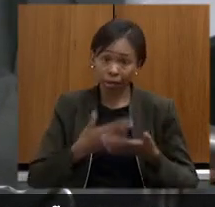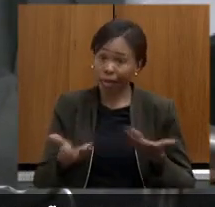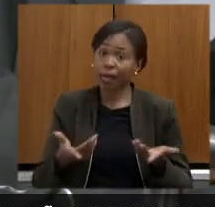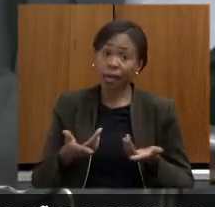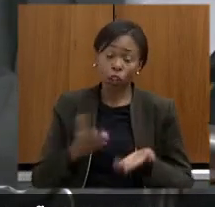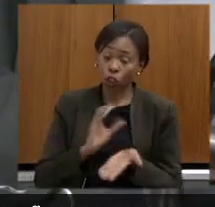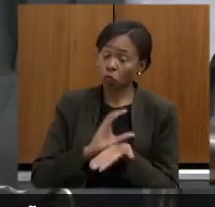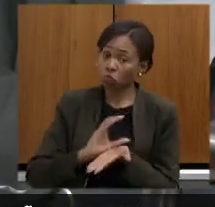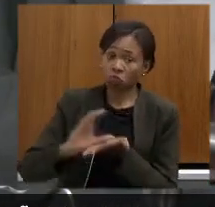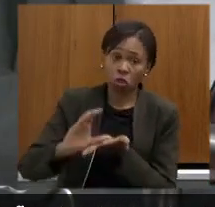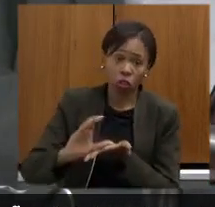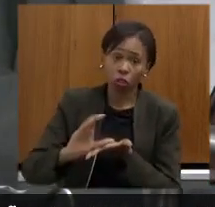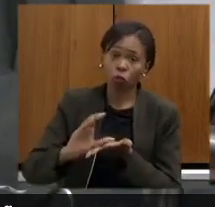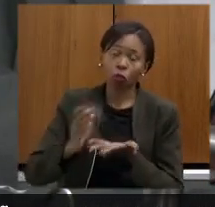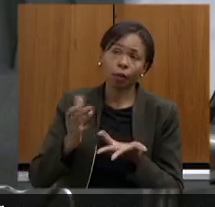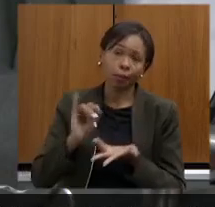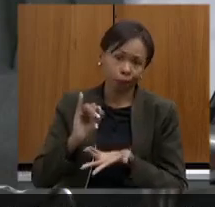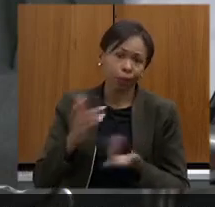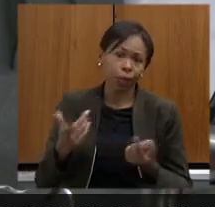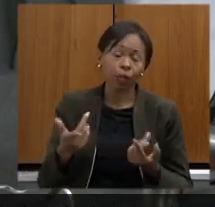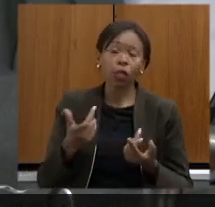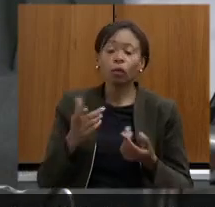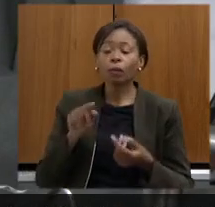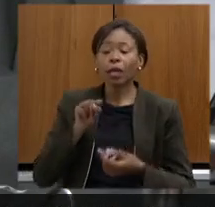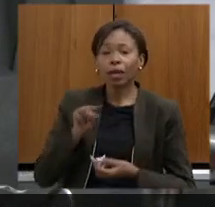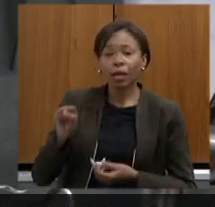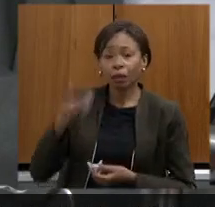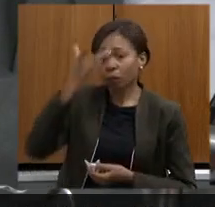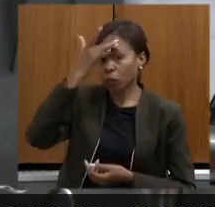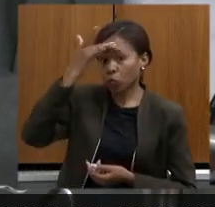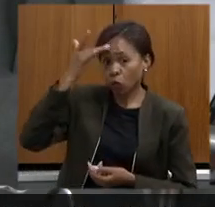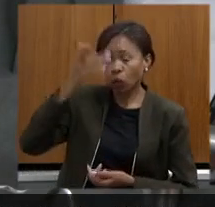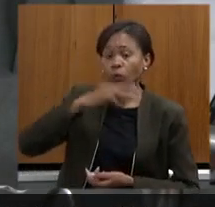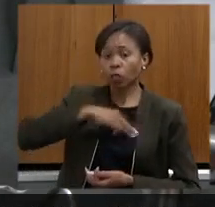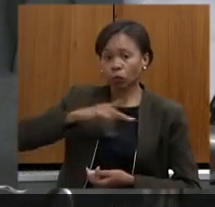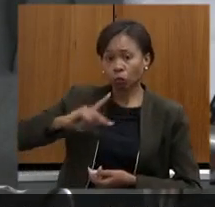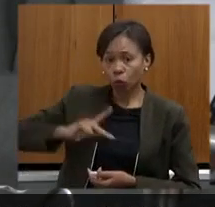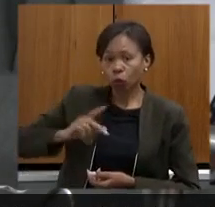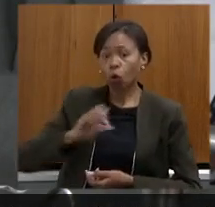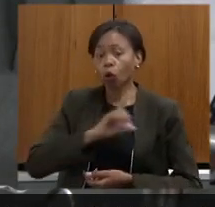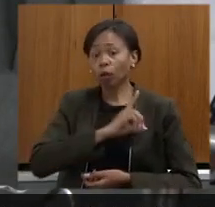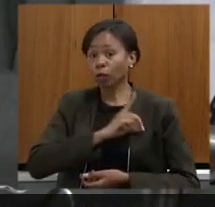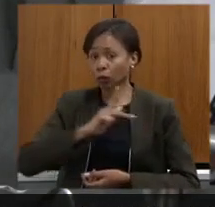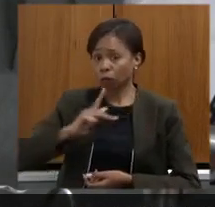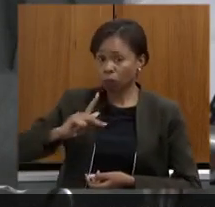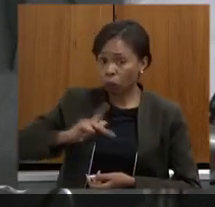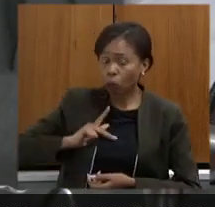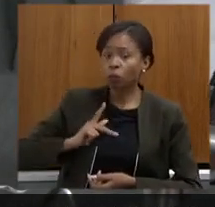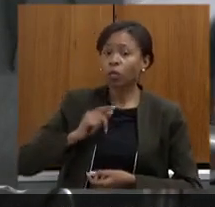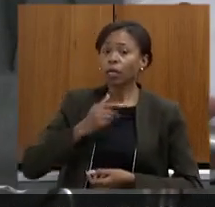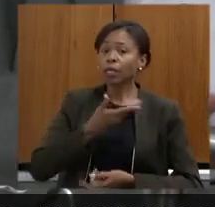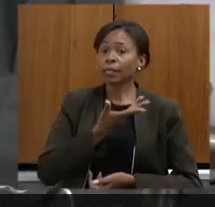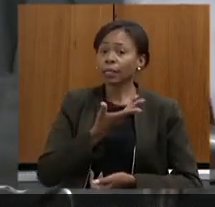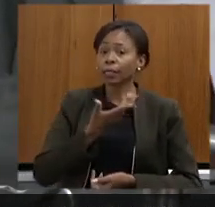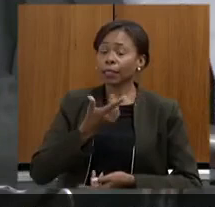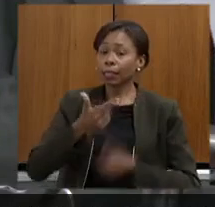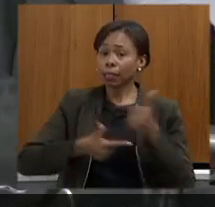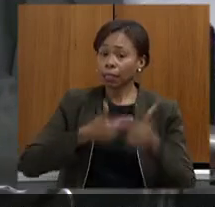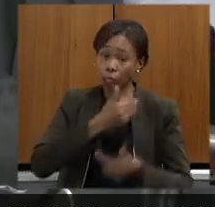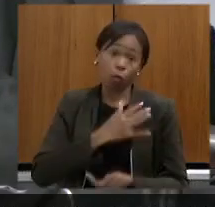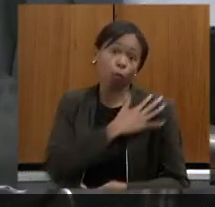indenizatória em favor dos membros dos poderes do Ministério Público ou da Defensoria Pública de servidores empregados públicos e